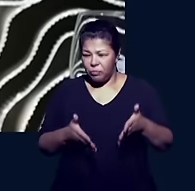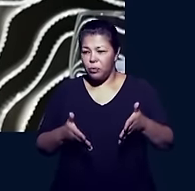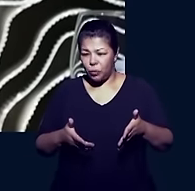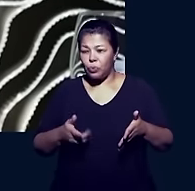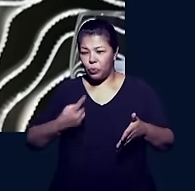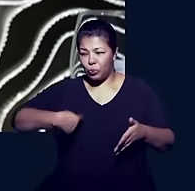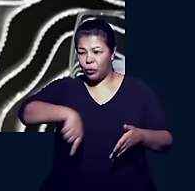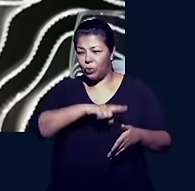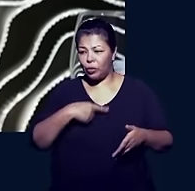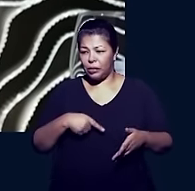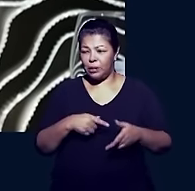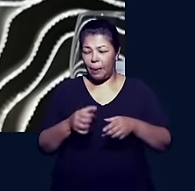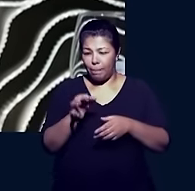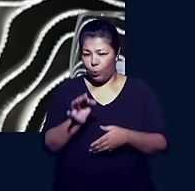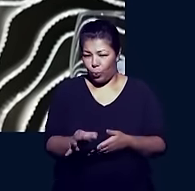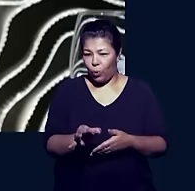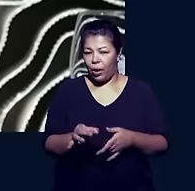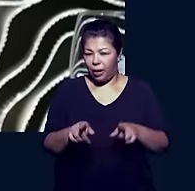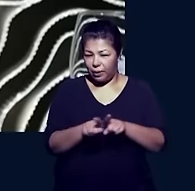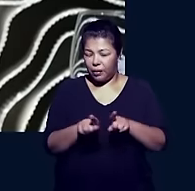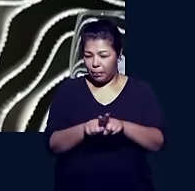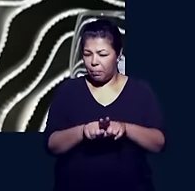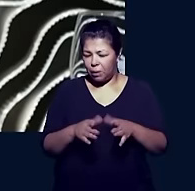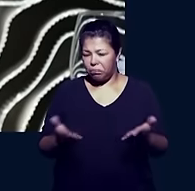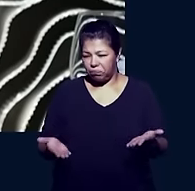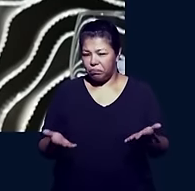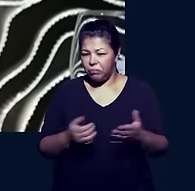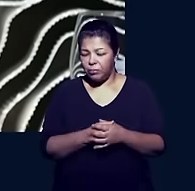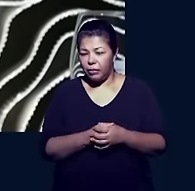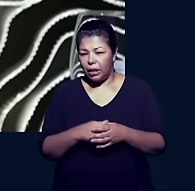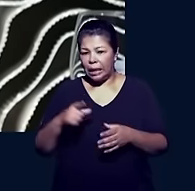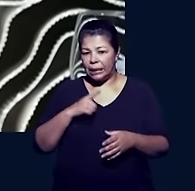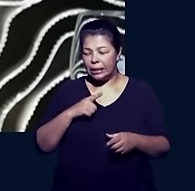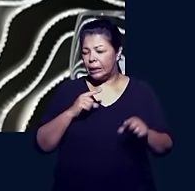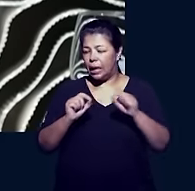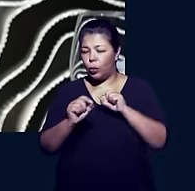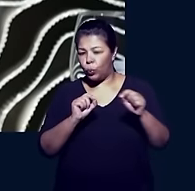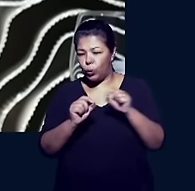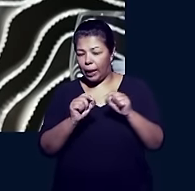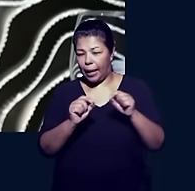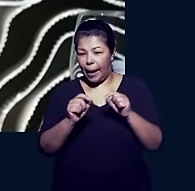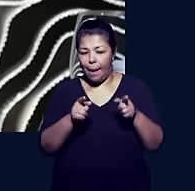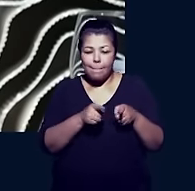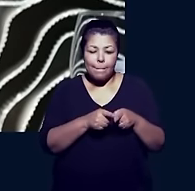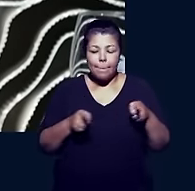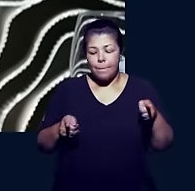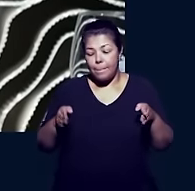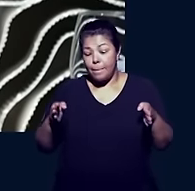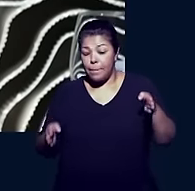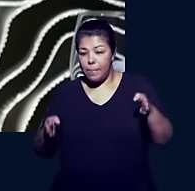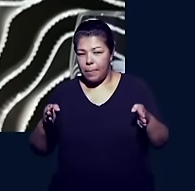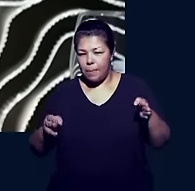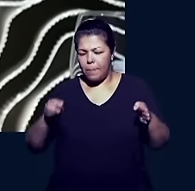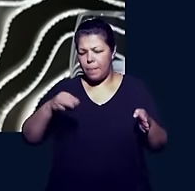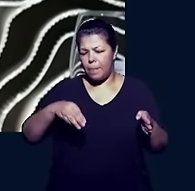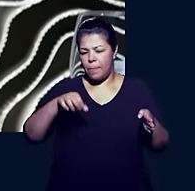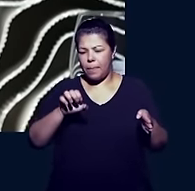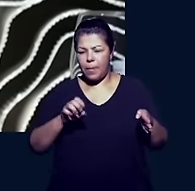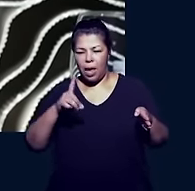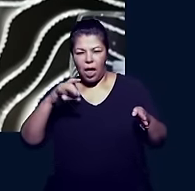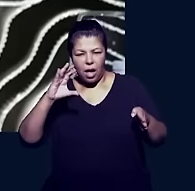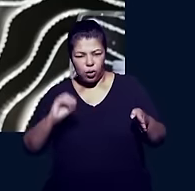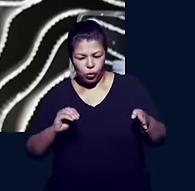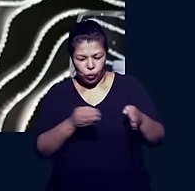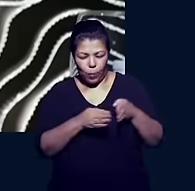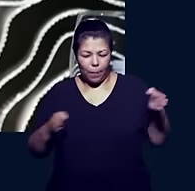emprego então quando a gente olha assim o Big picture né de mais Médio prazo é tanta coisa boa que o Brasil tem